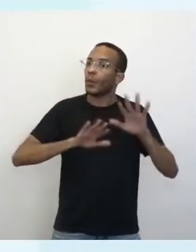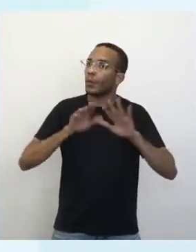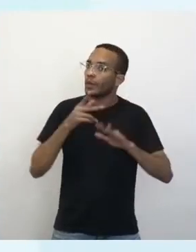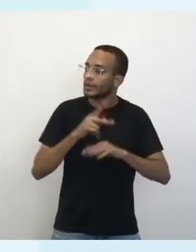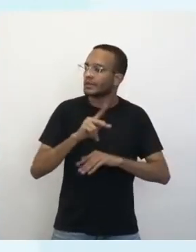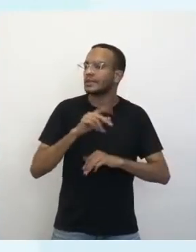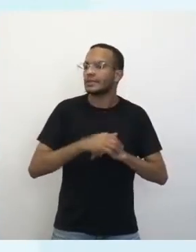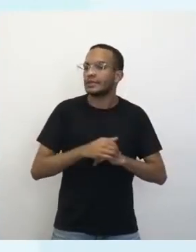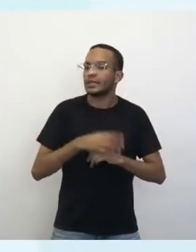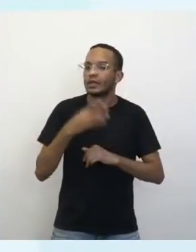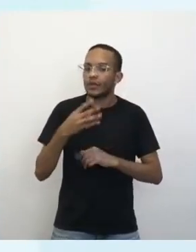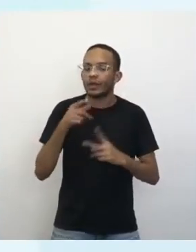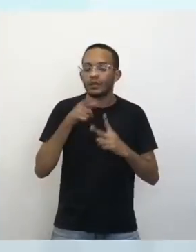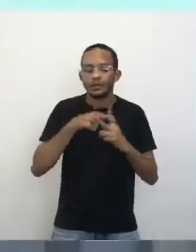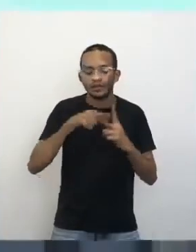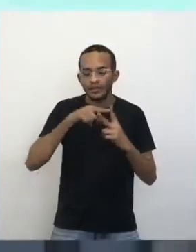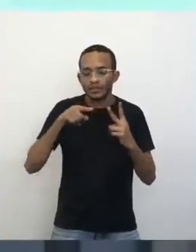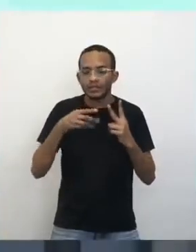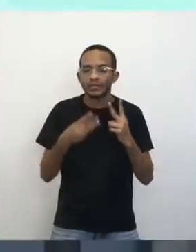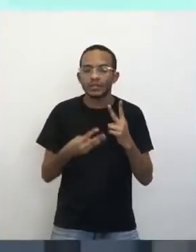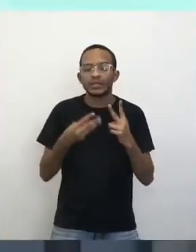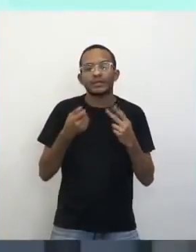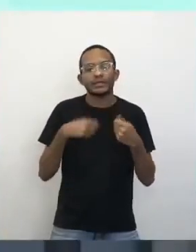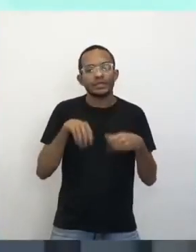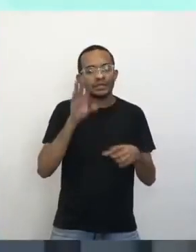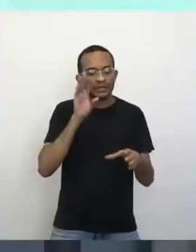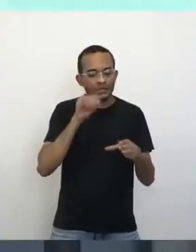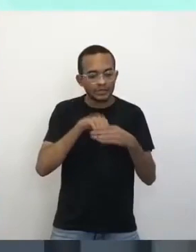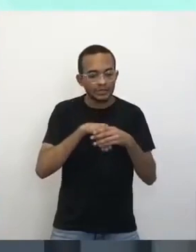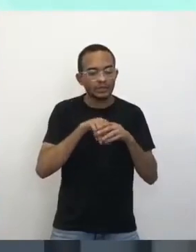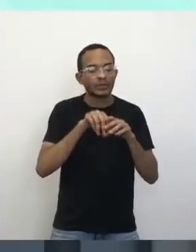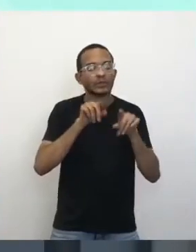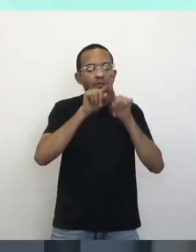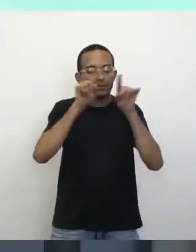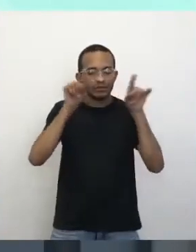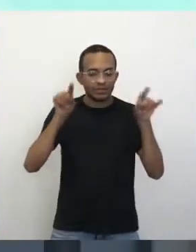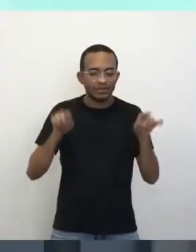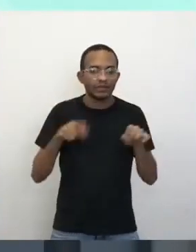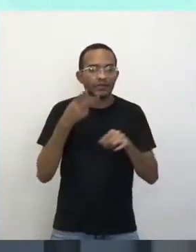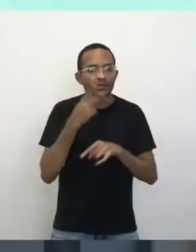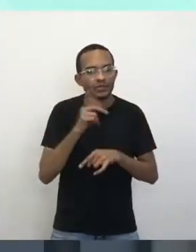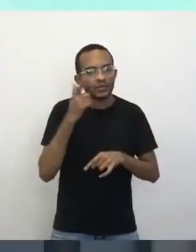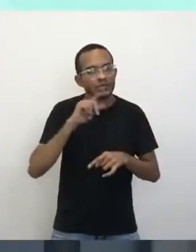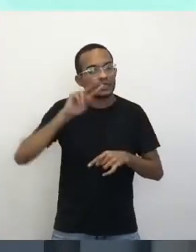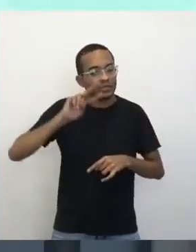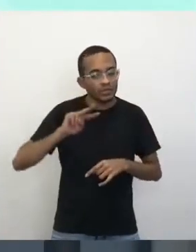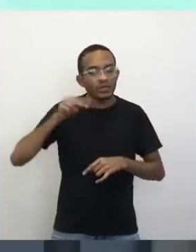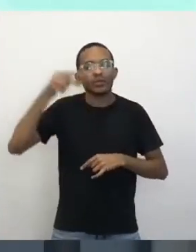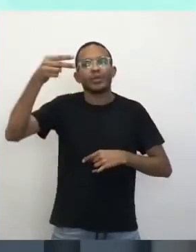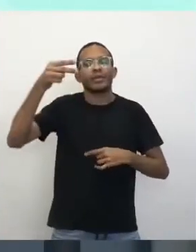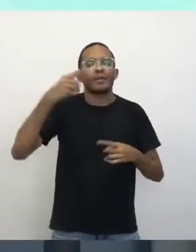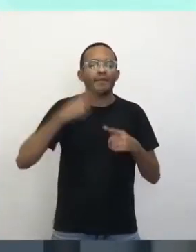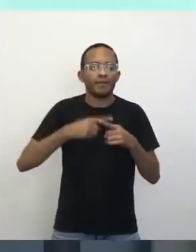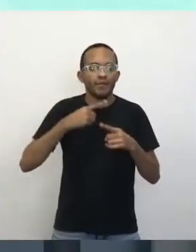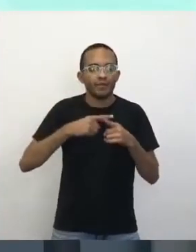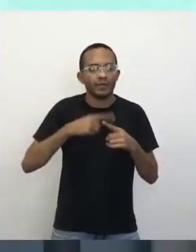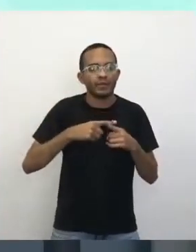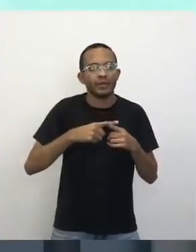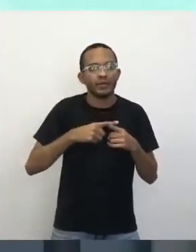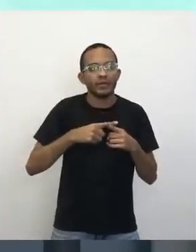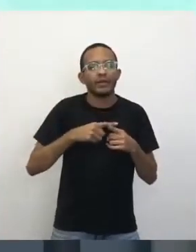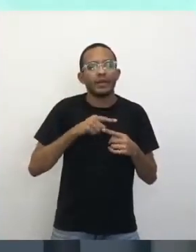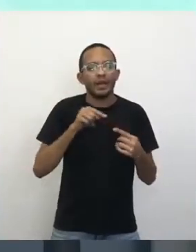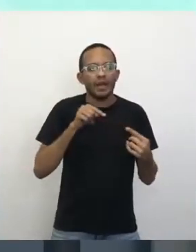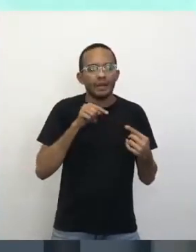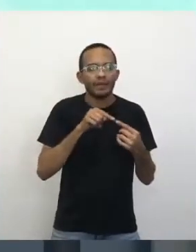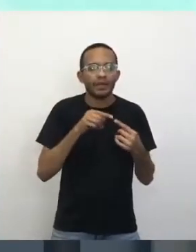hein? 4 raiz de 3, coloque dentro dos parênteses para você levar ao quadrado, porque vale para o 4 e